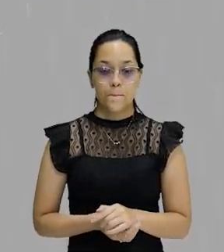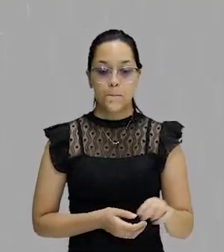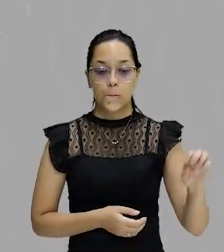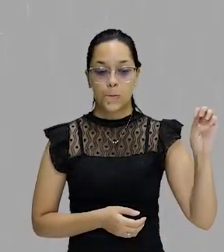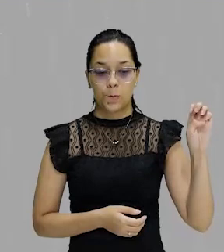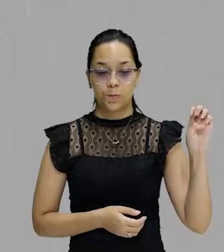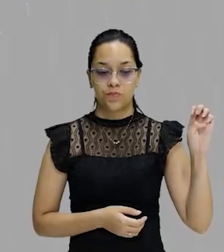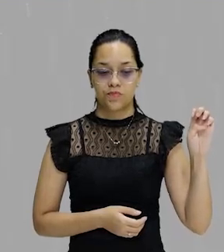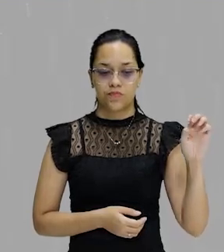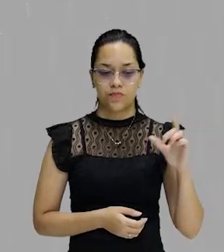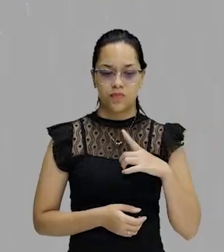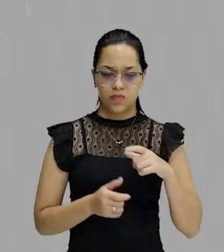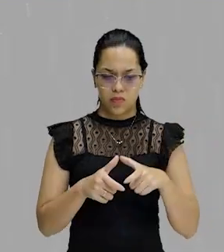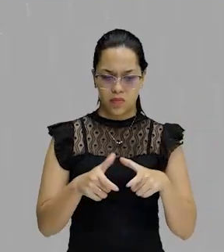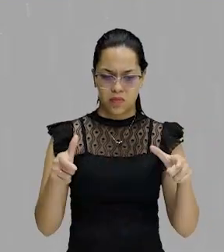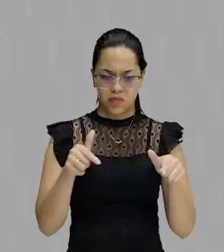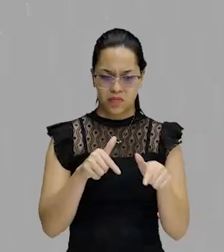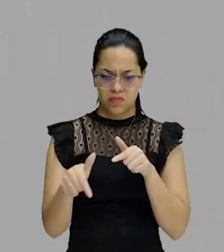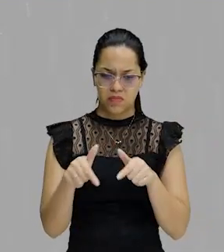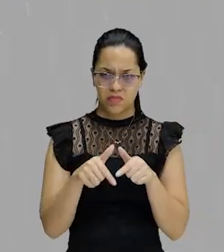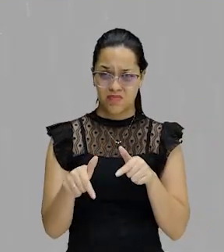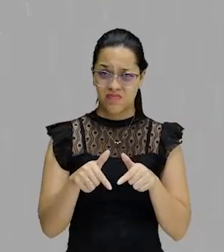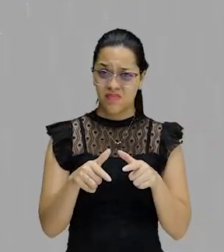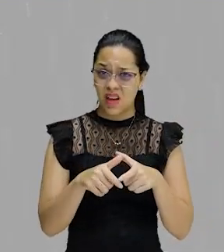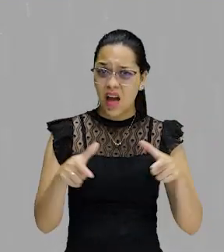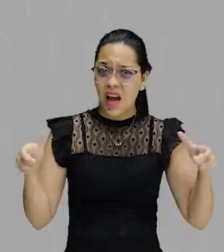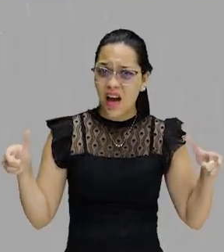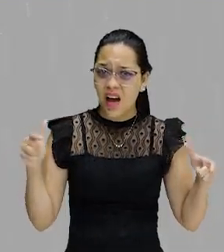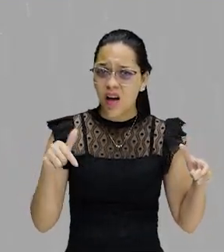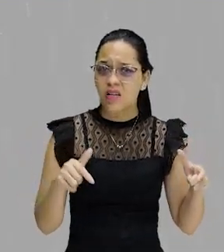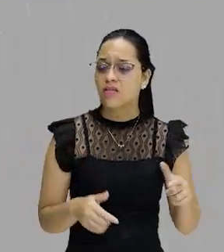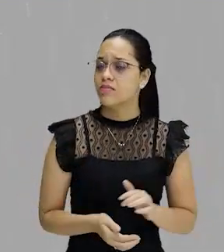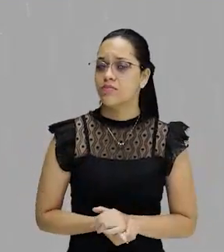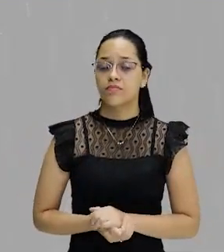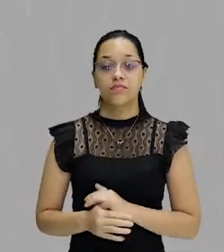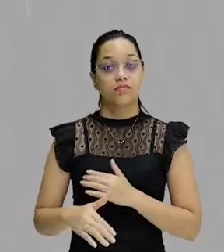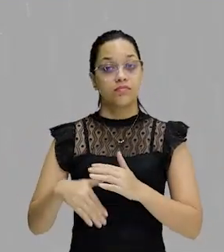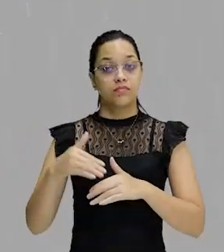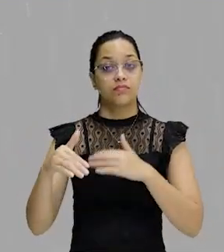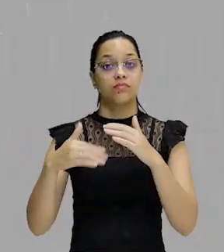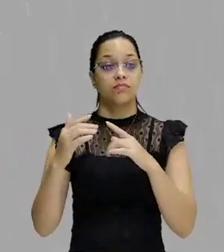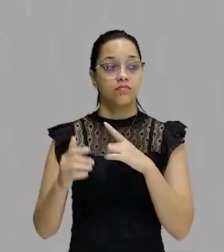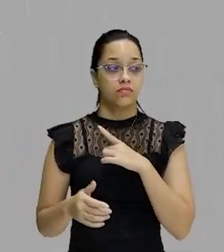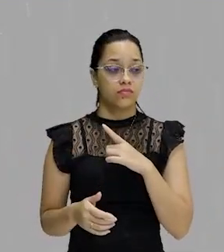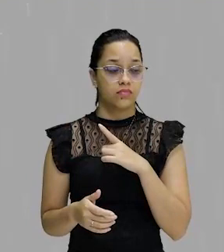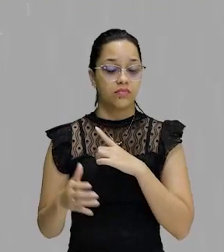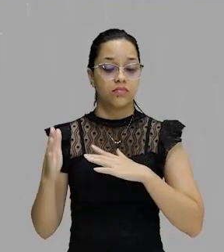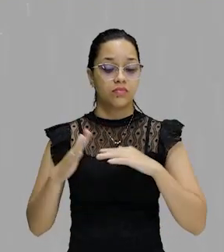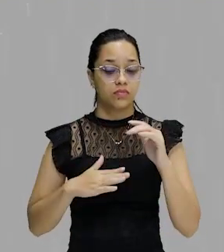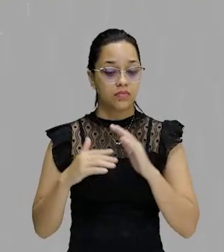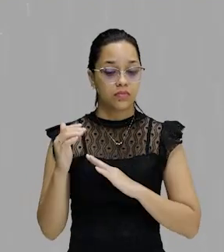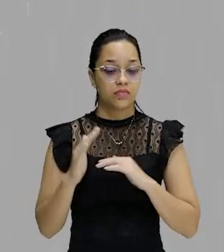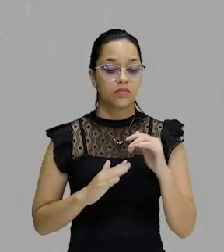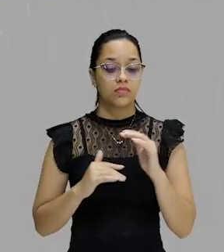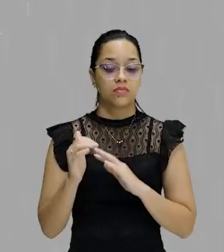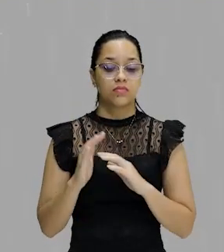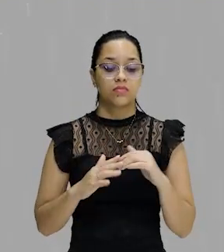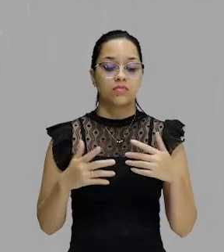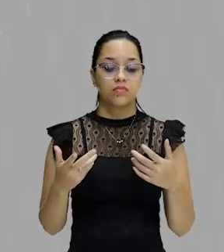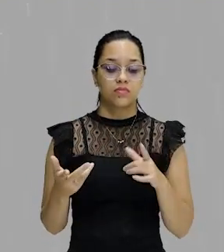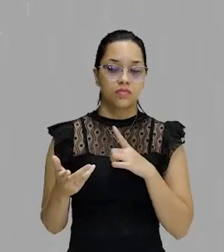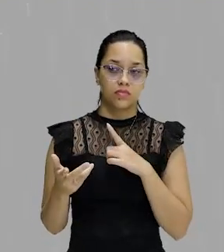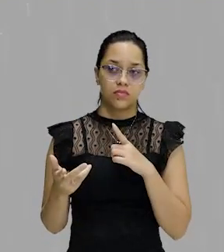de trabalho de professores eruditos, ele não fala de acúmulo, ele fala do desenvolvimento dessa profissionalização